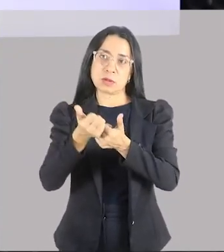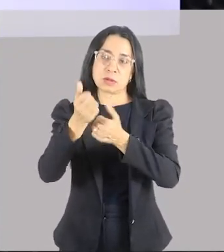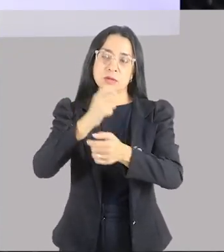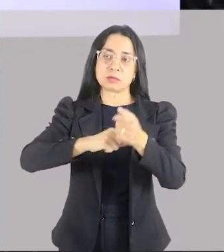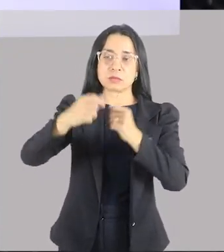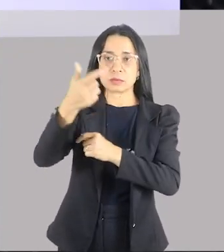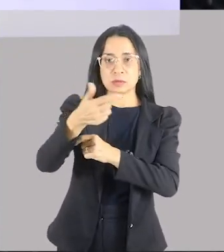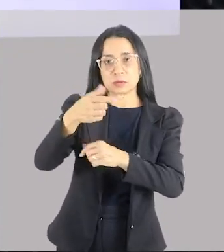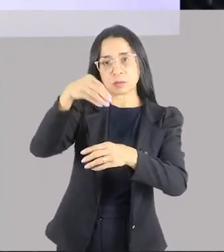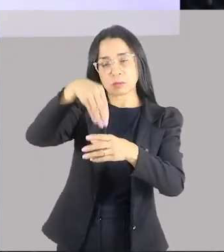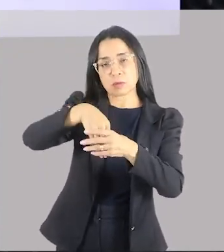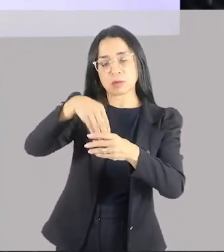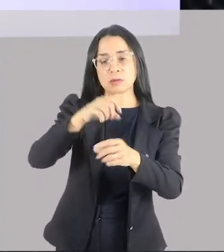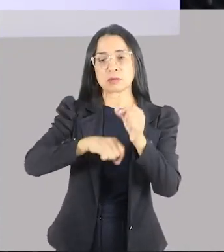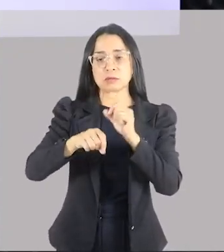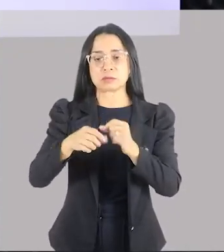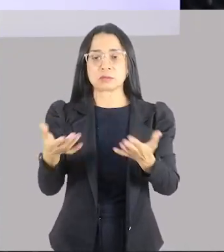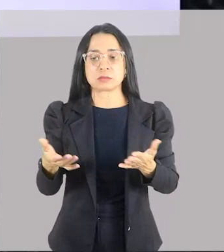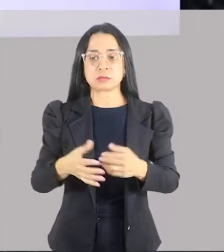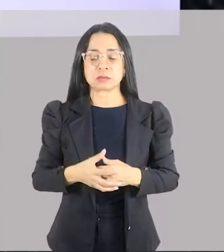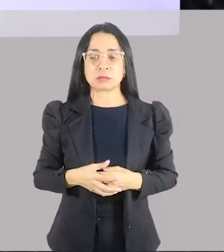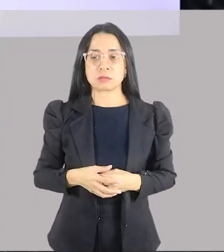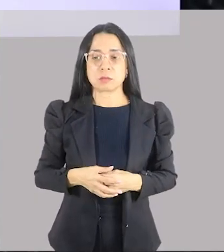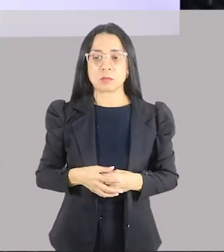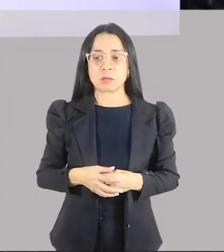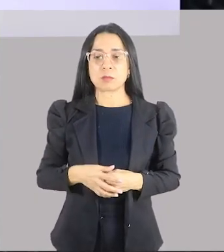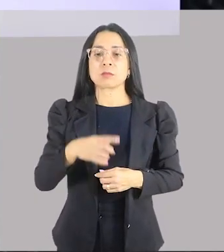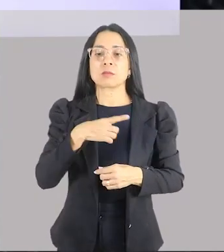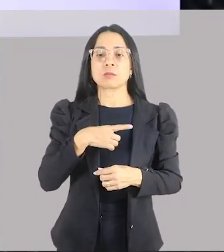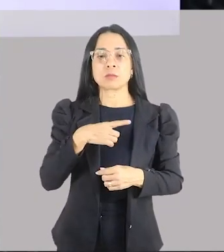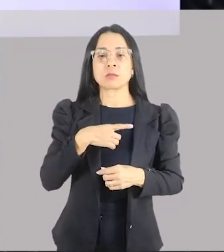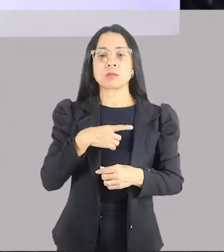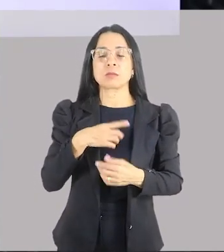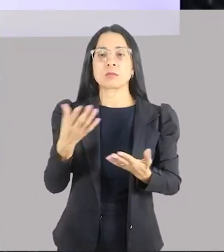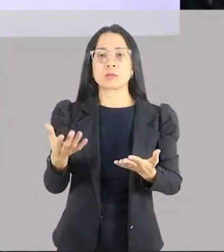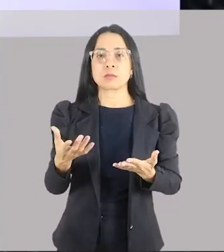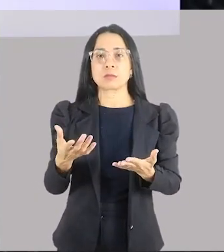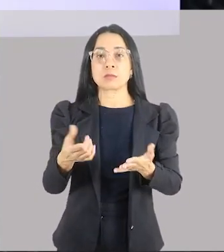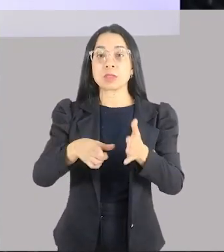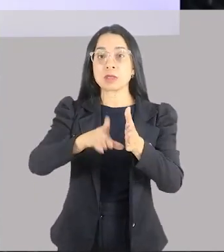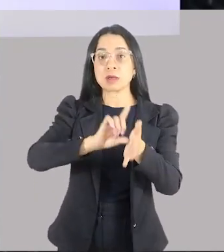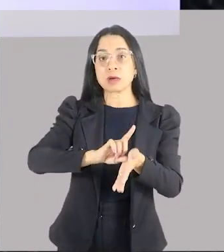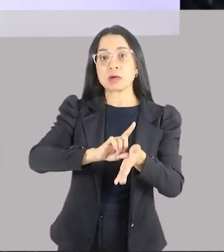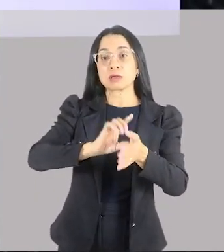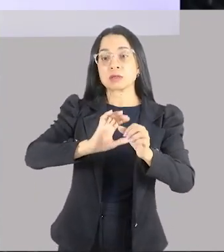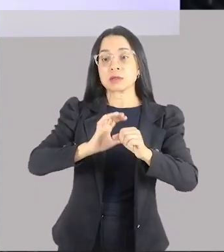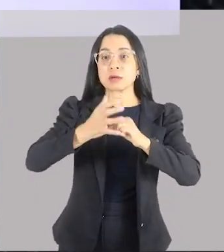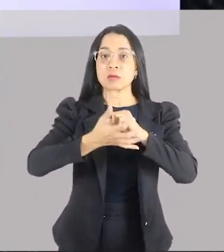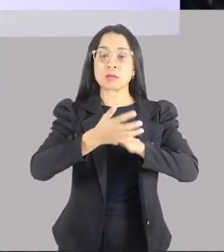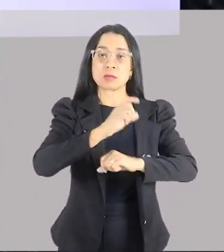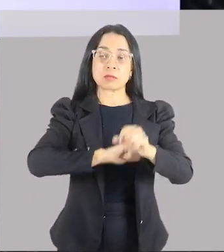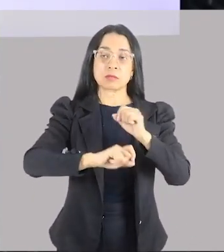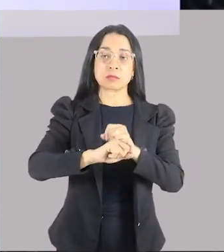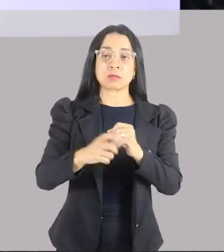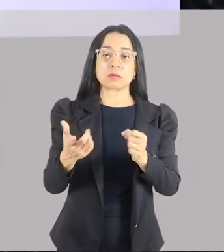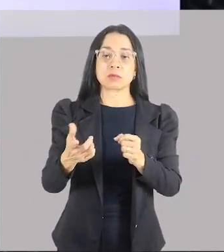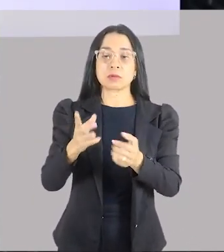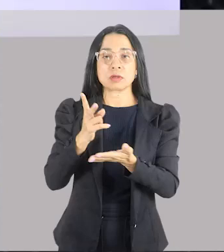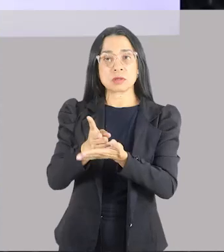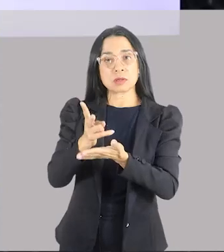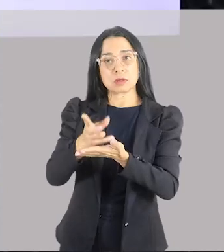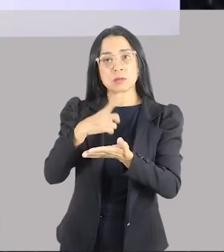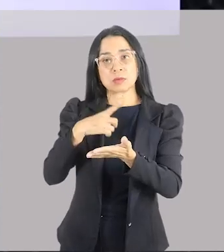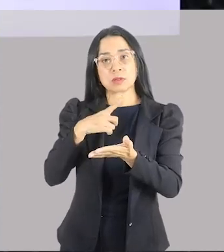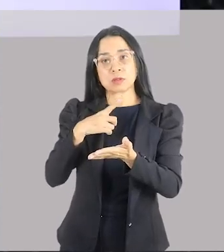eleição. Tá? E nós tivemos mais recentemente a Covid. Tá? E sempre existe